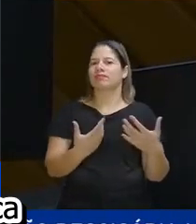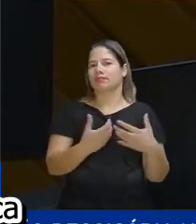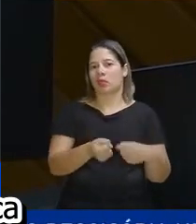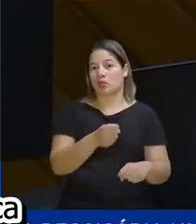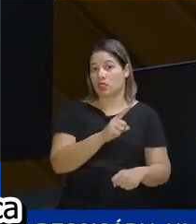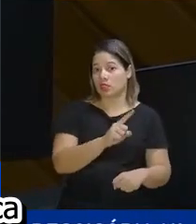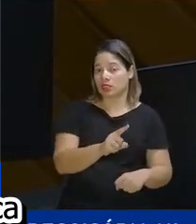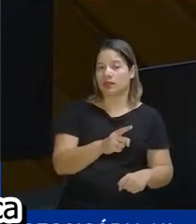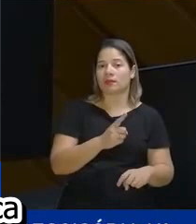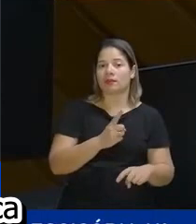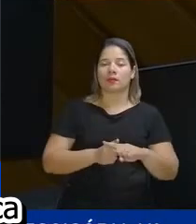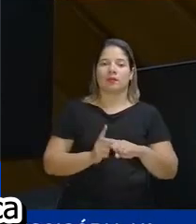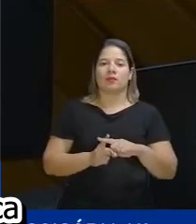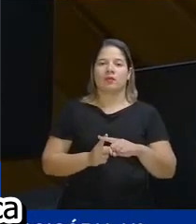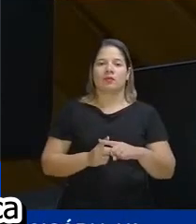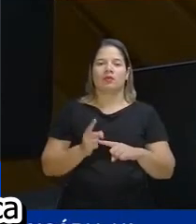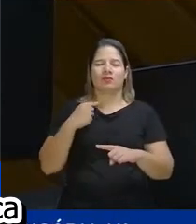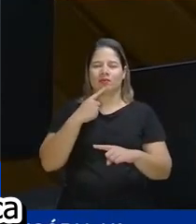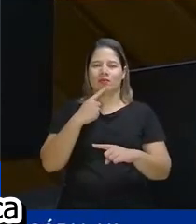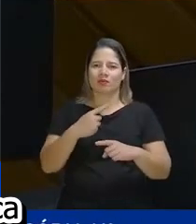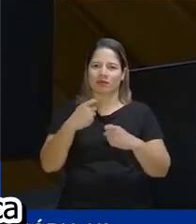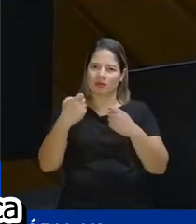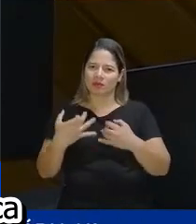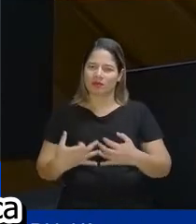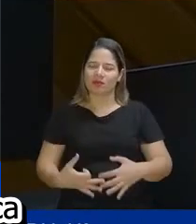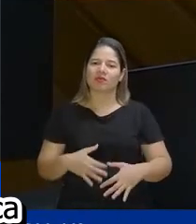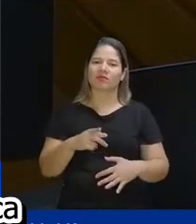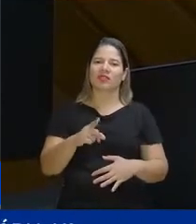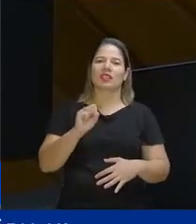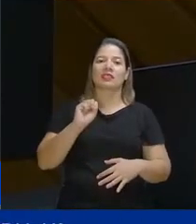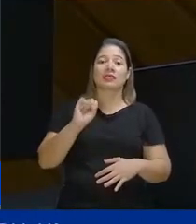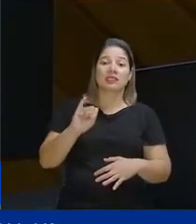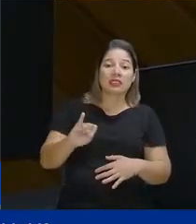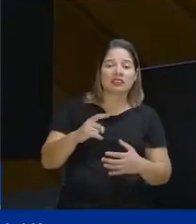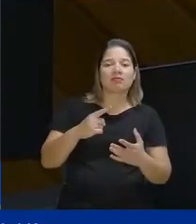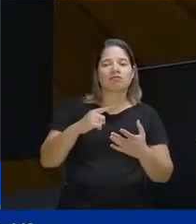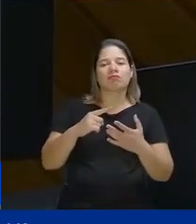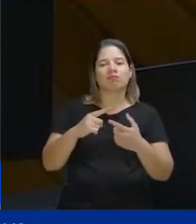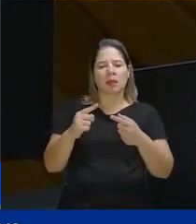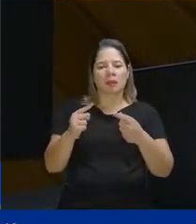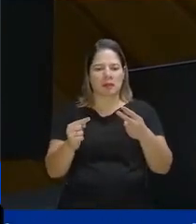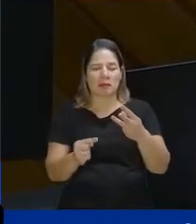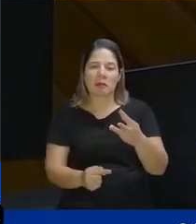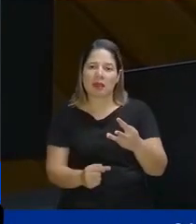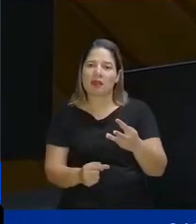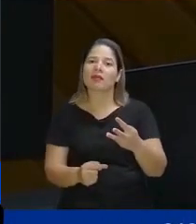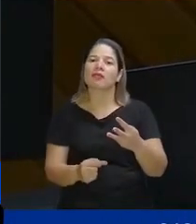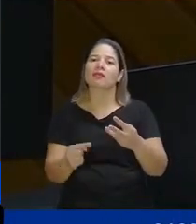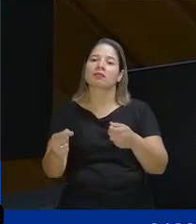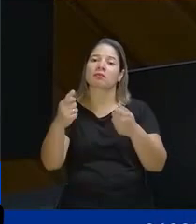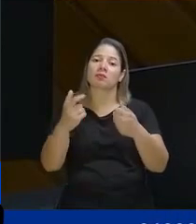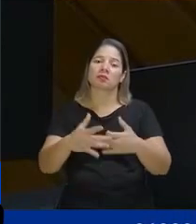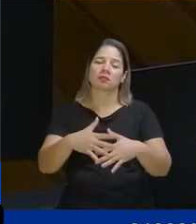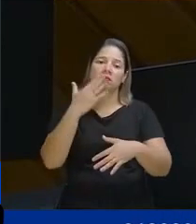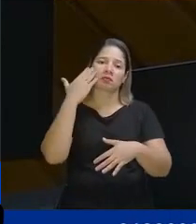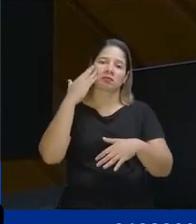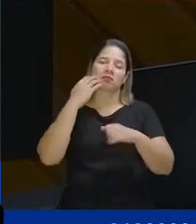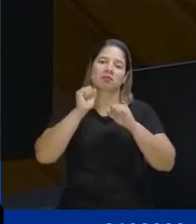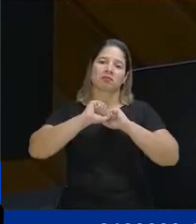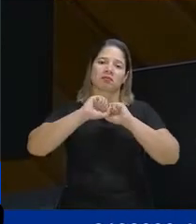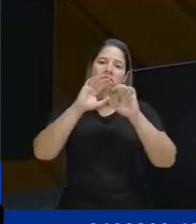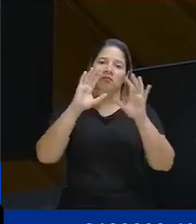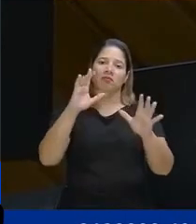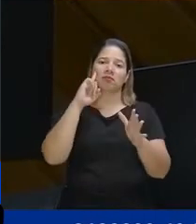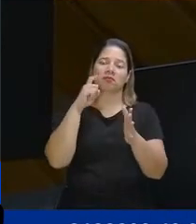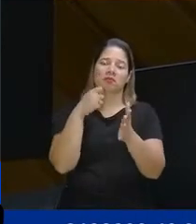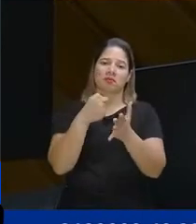Lures, a questão acerca das hipóteses de cabimento da ação se apresenta como clara opção legislativa. A restrição, embora admite-se,